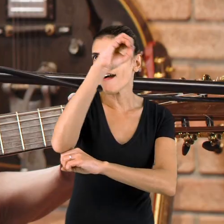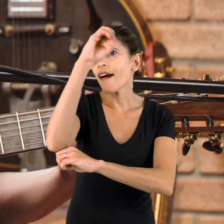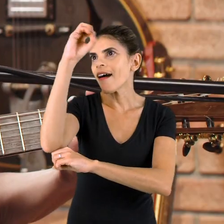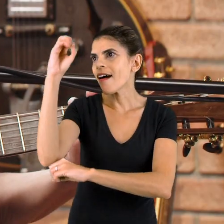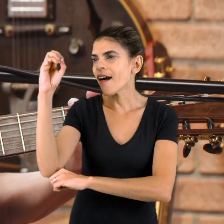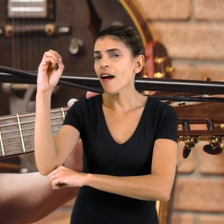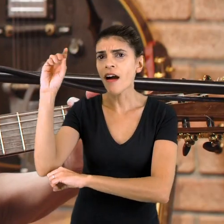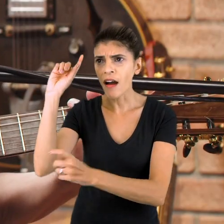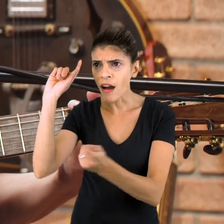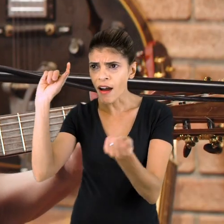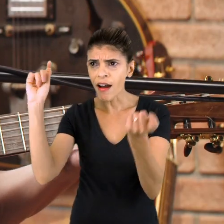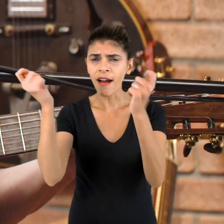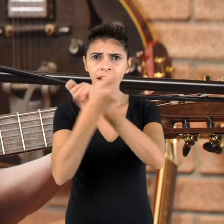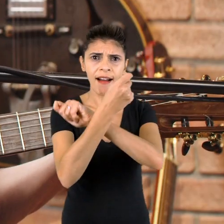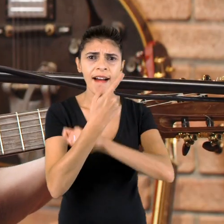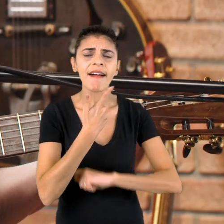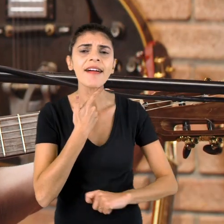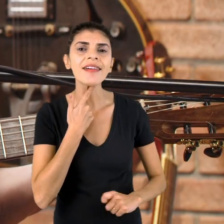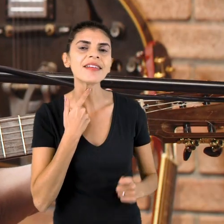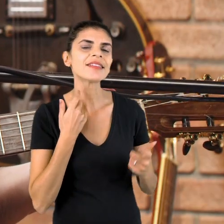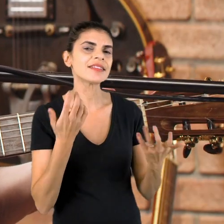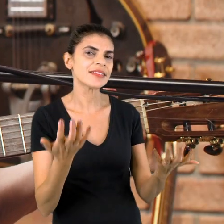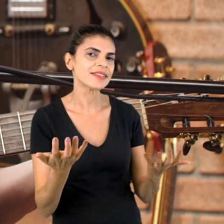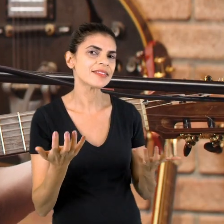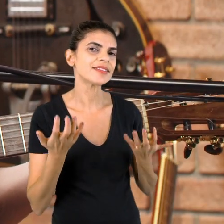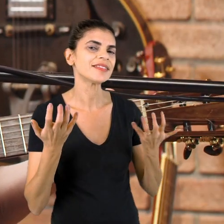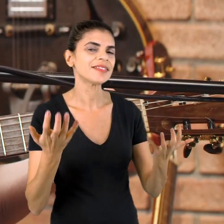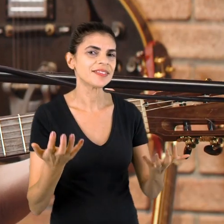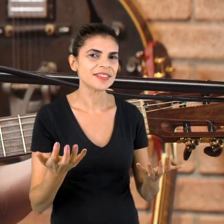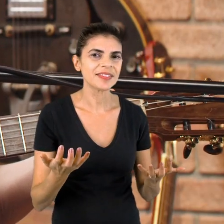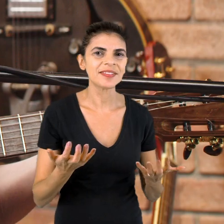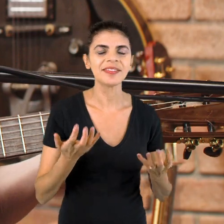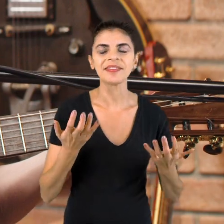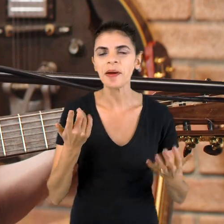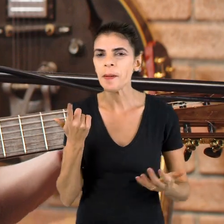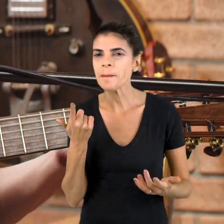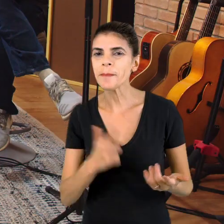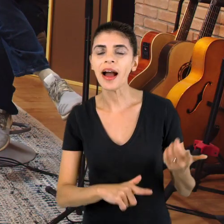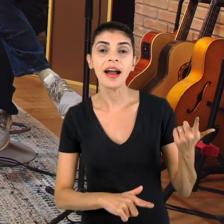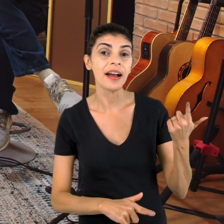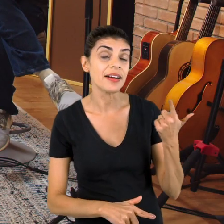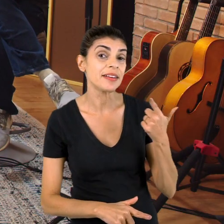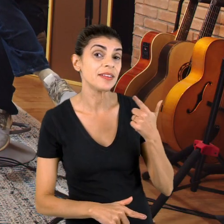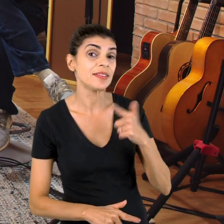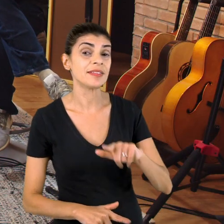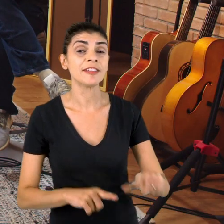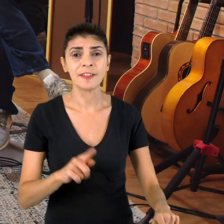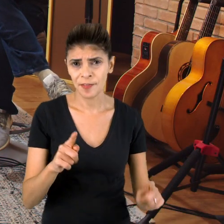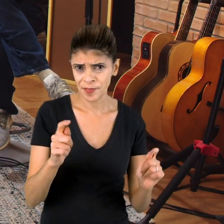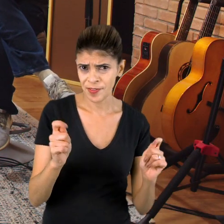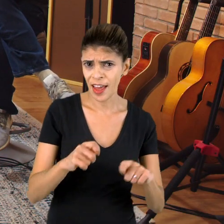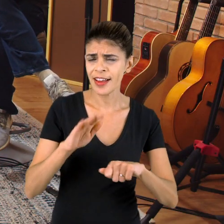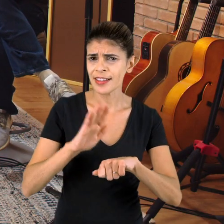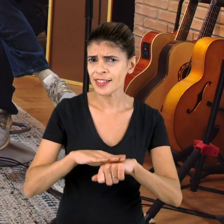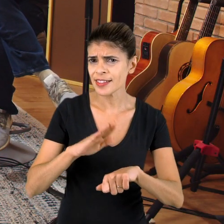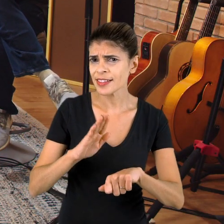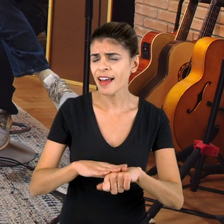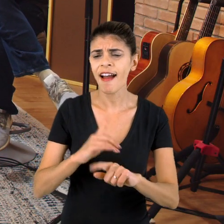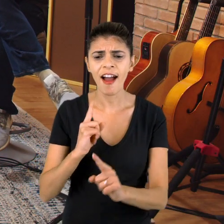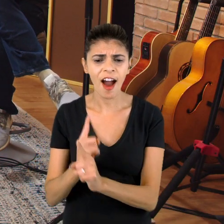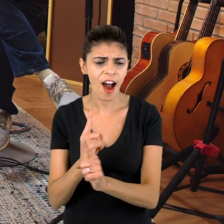quiser transformar o ribeirão em braço de mar, você vai ter que